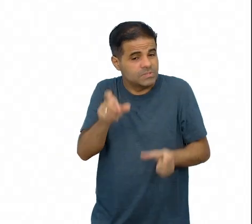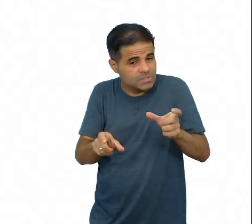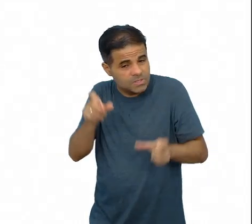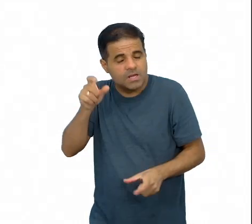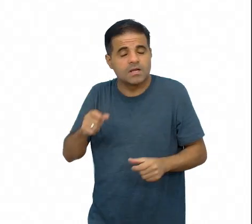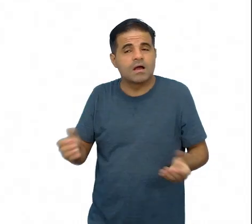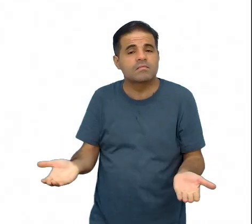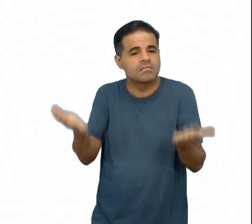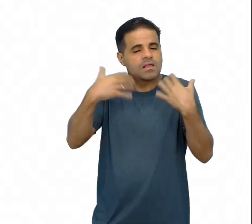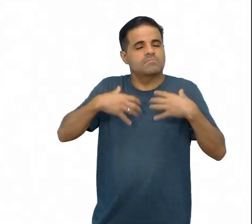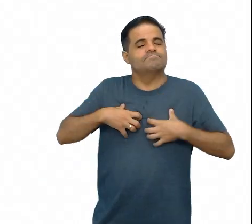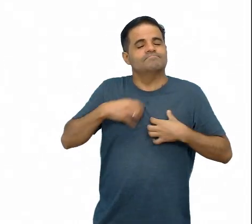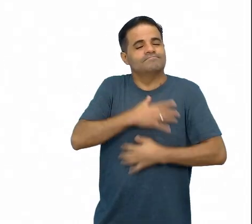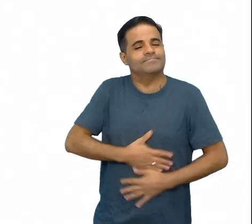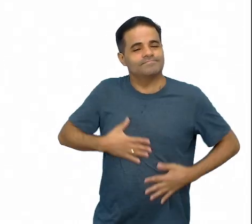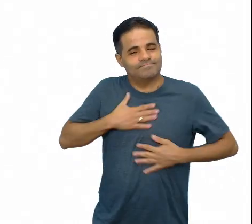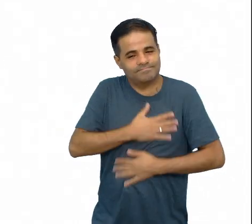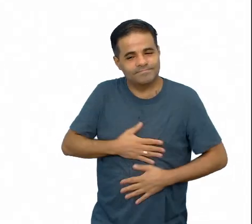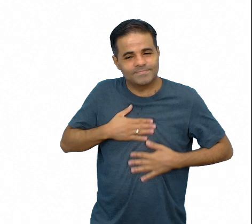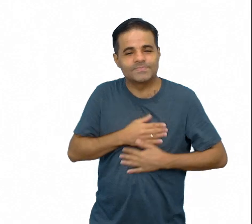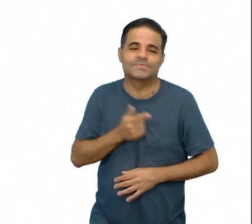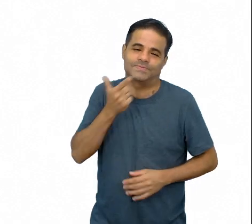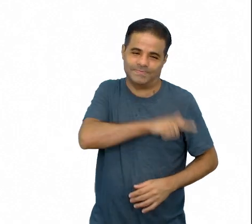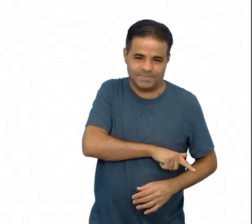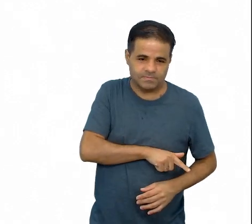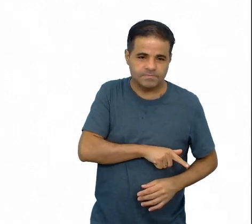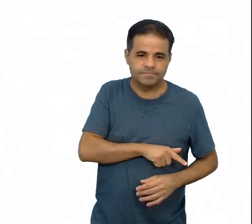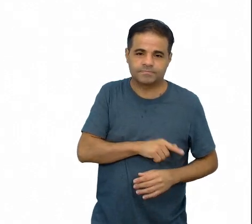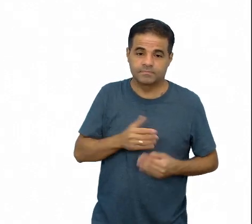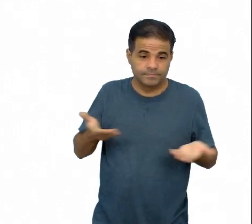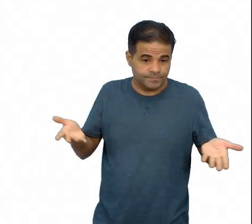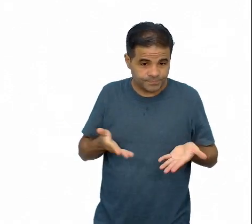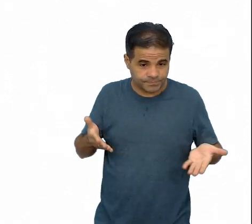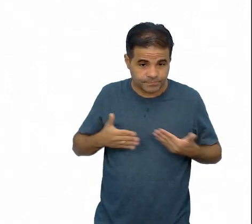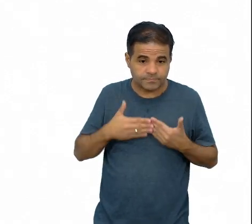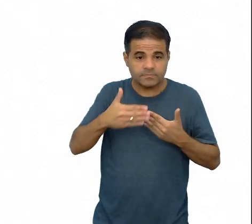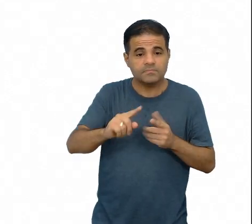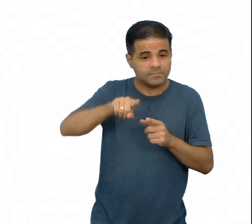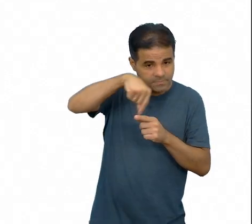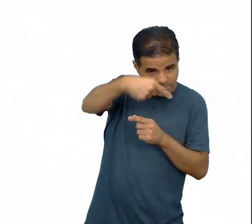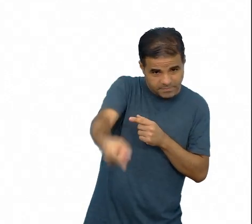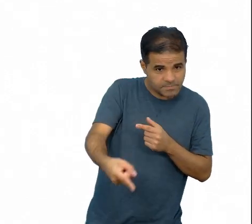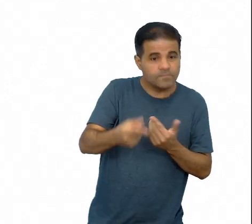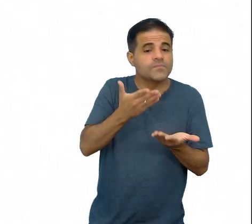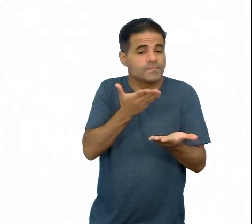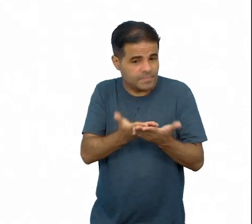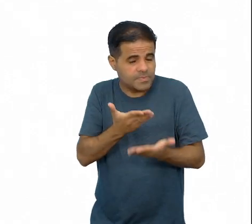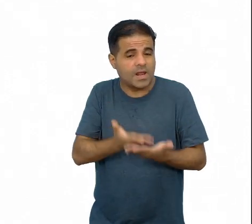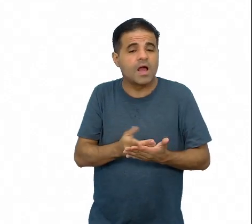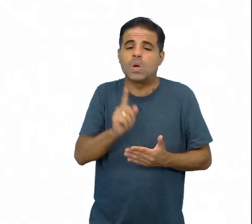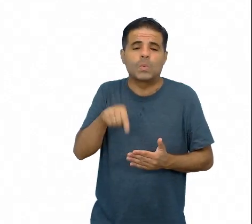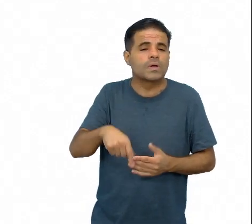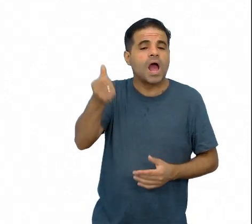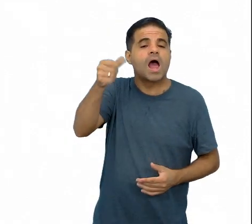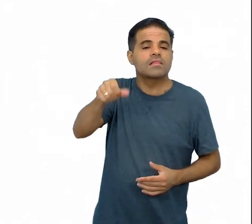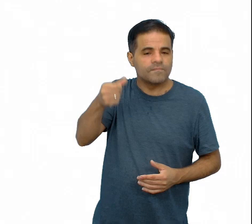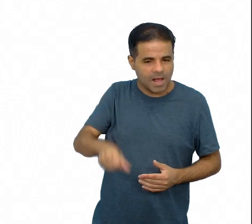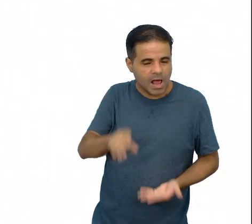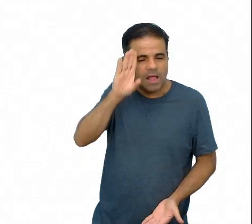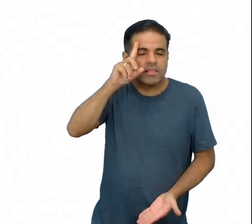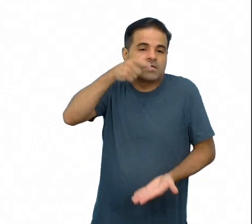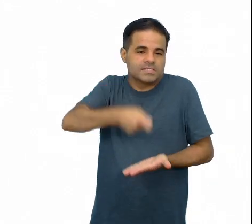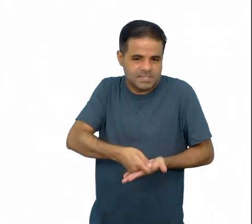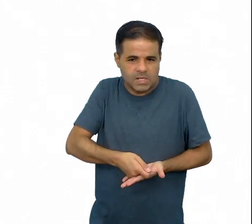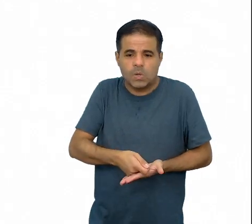se realizem nessa aprendizagem, tá? E depois da aula é avaliação e decisão,